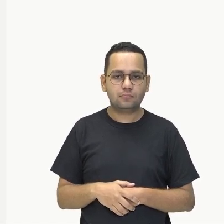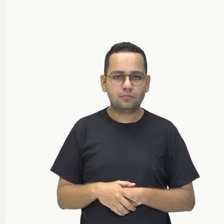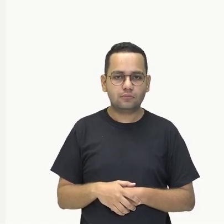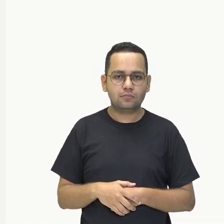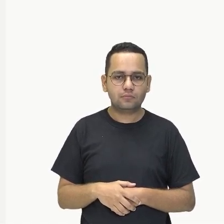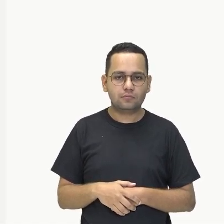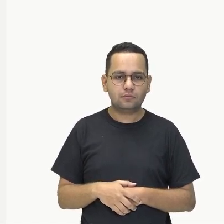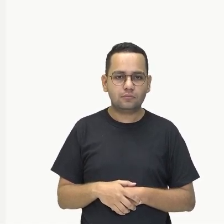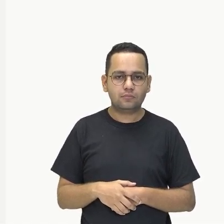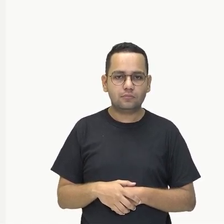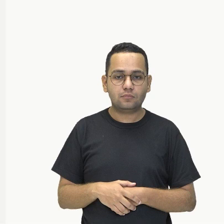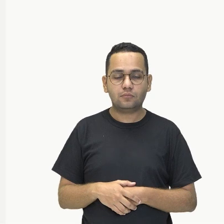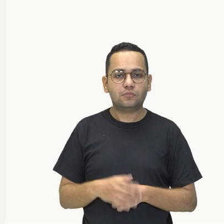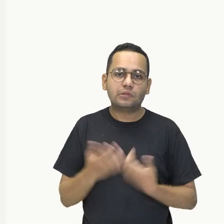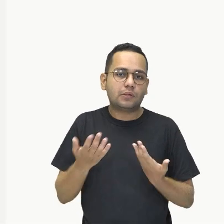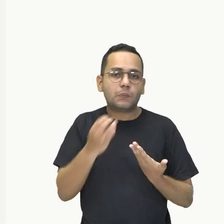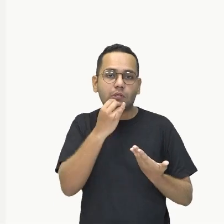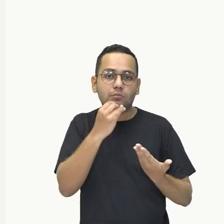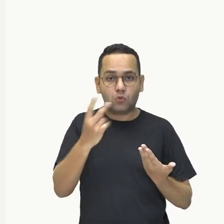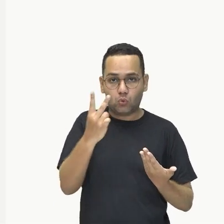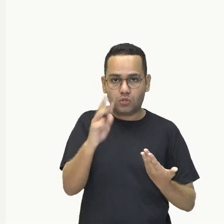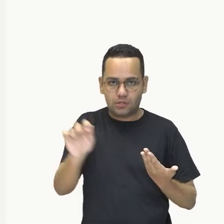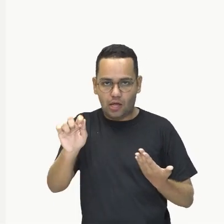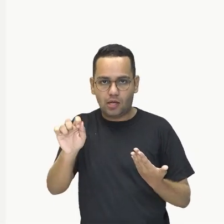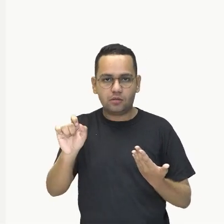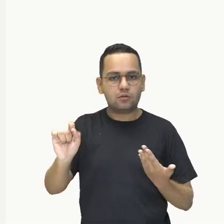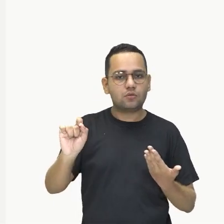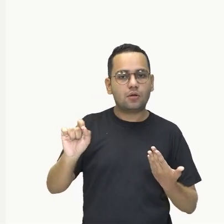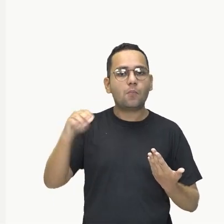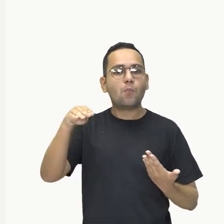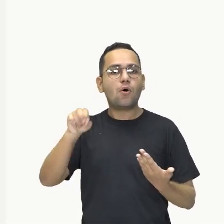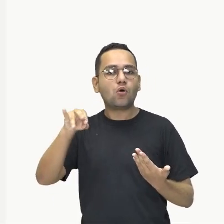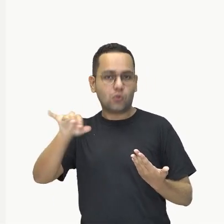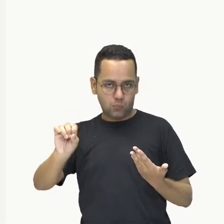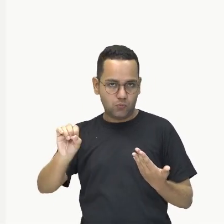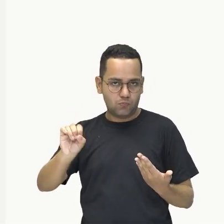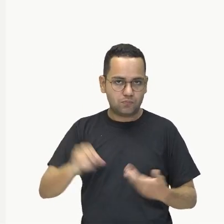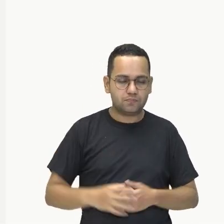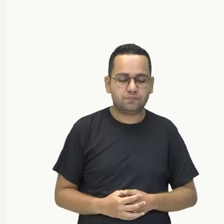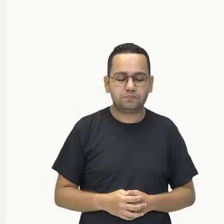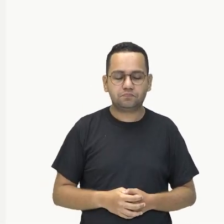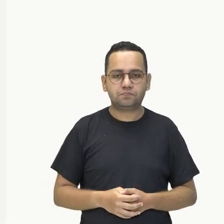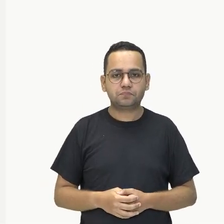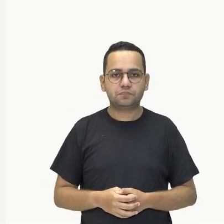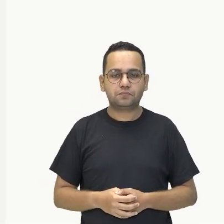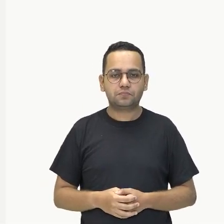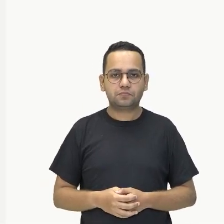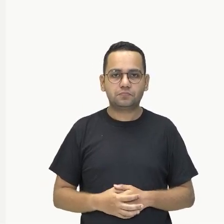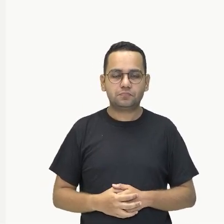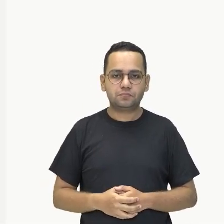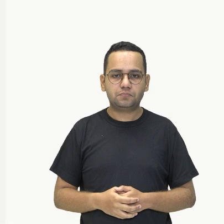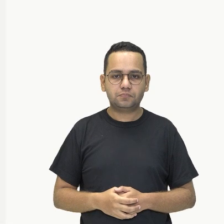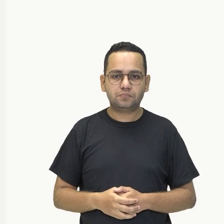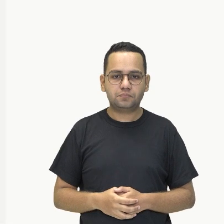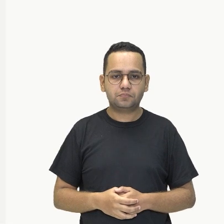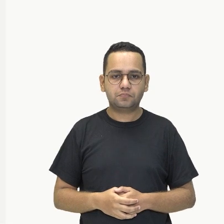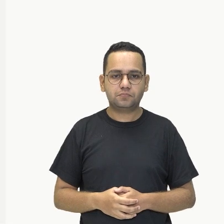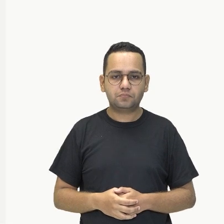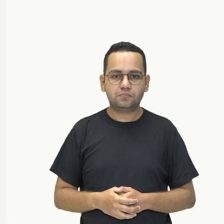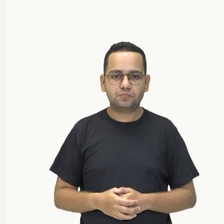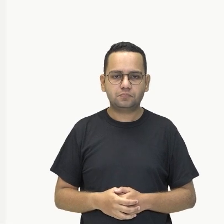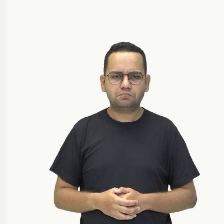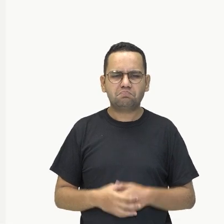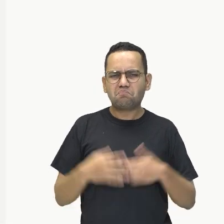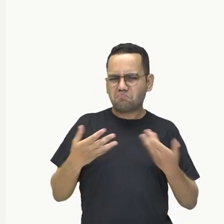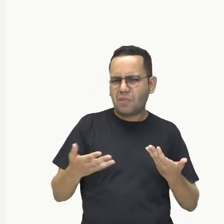se a gente tem 2A, a gente tem um monômio, ok? E aí aqui diz